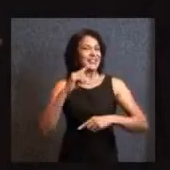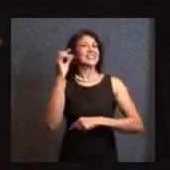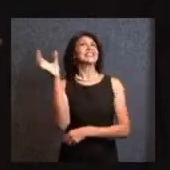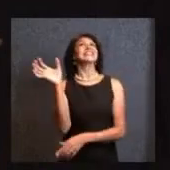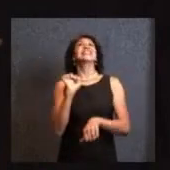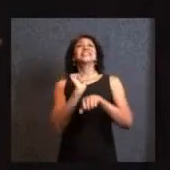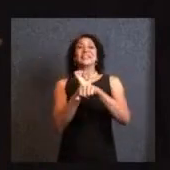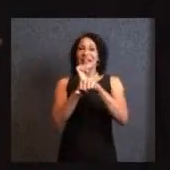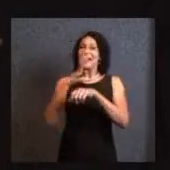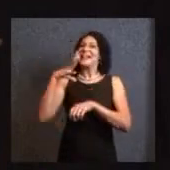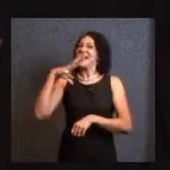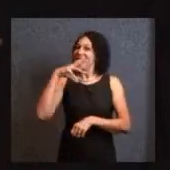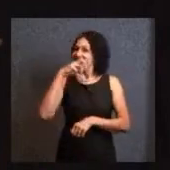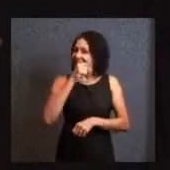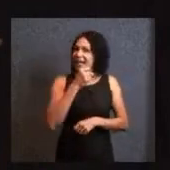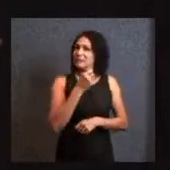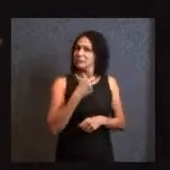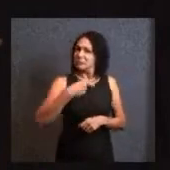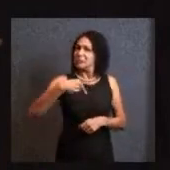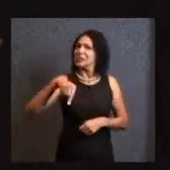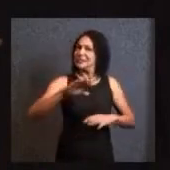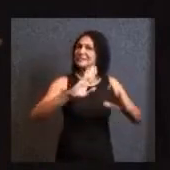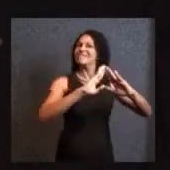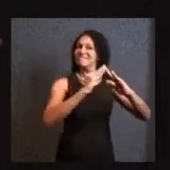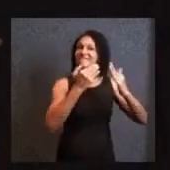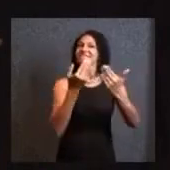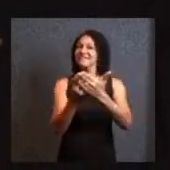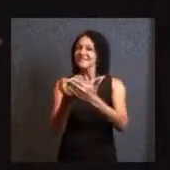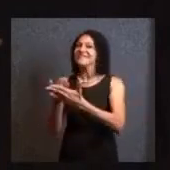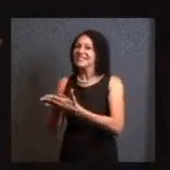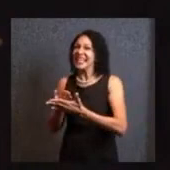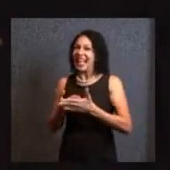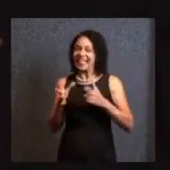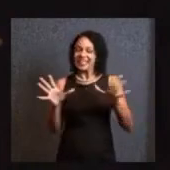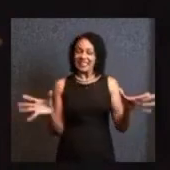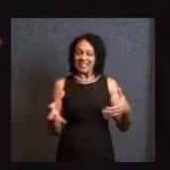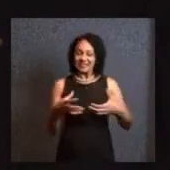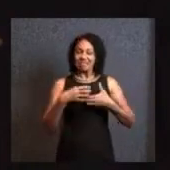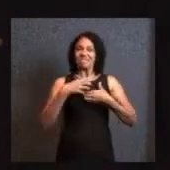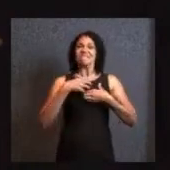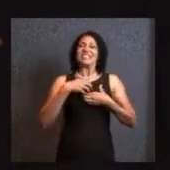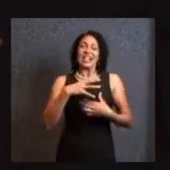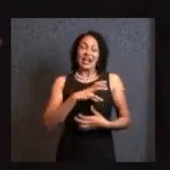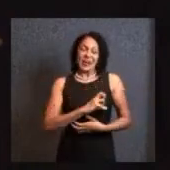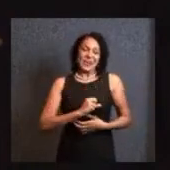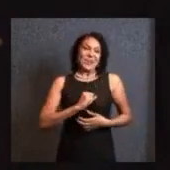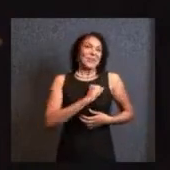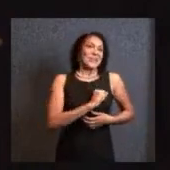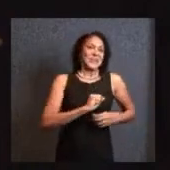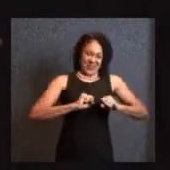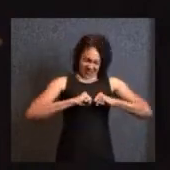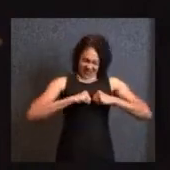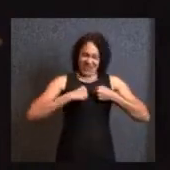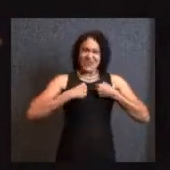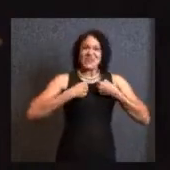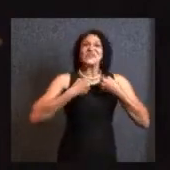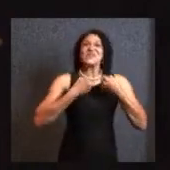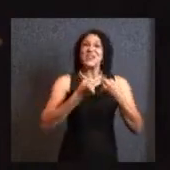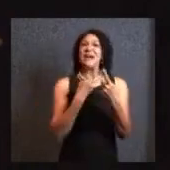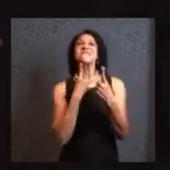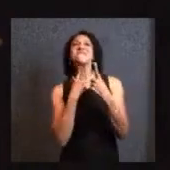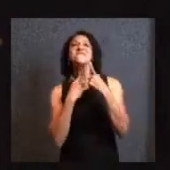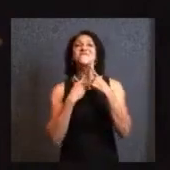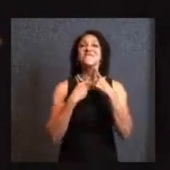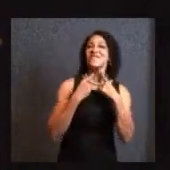muito em breve, de visitar as escolas de vocês e olhar de perto o amor, o esforço, a dedicação com que